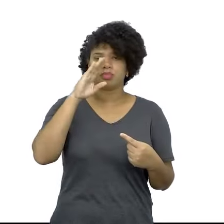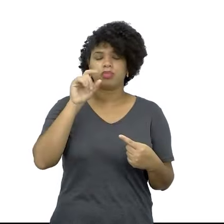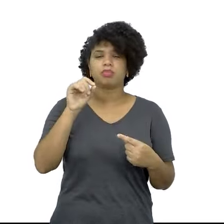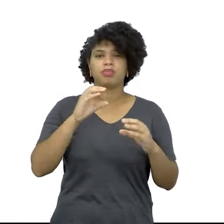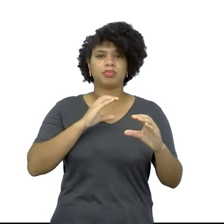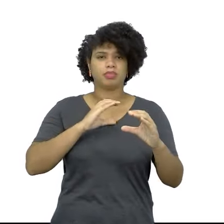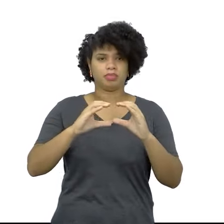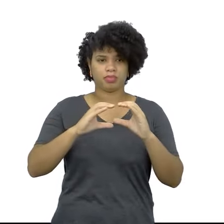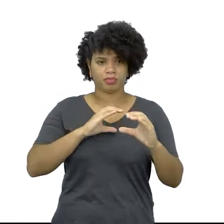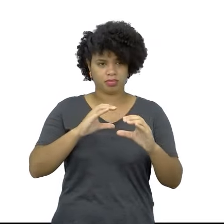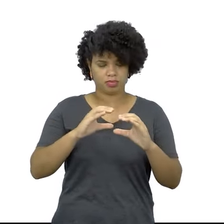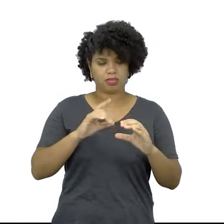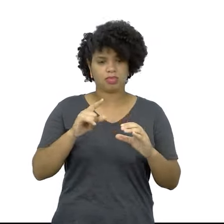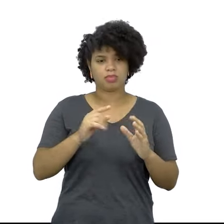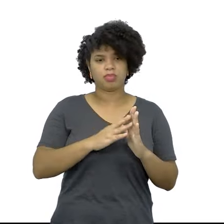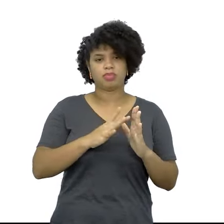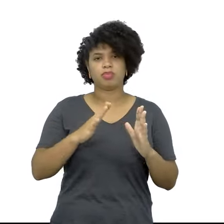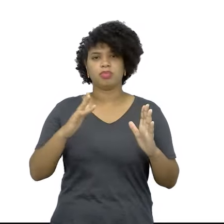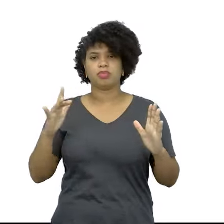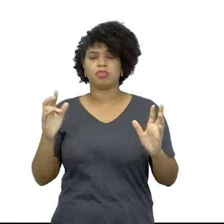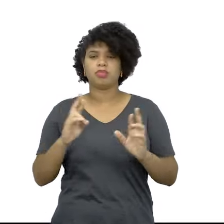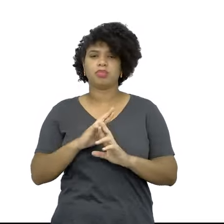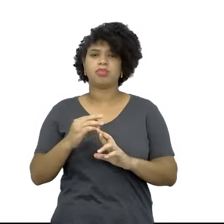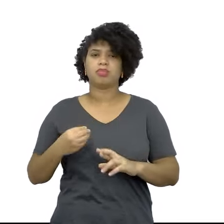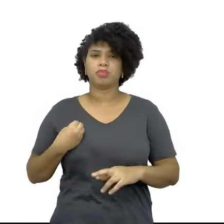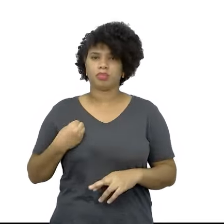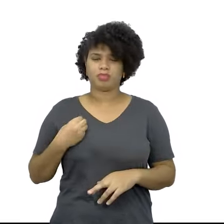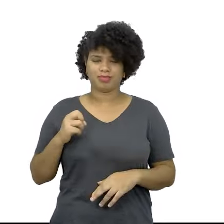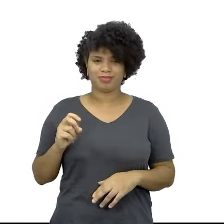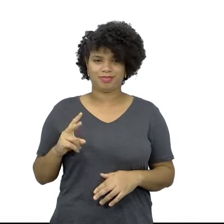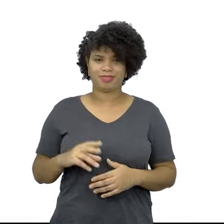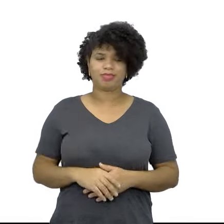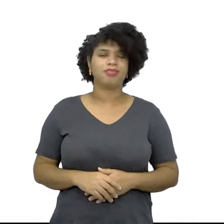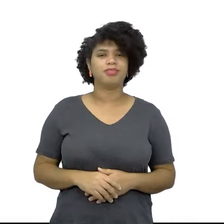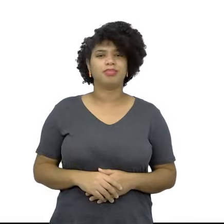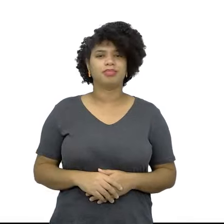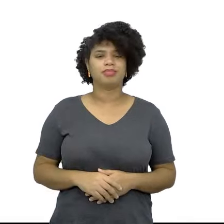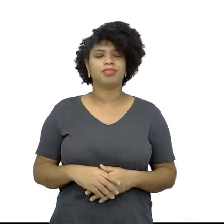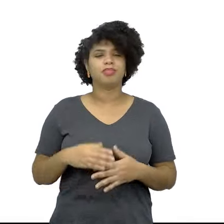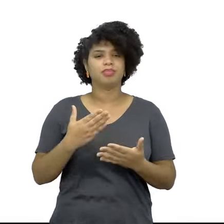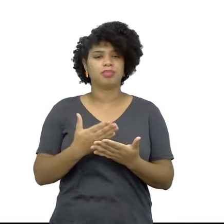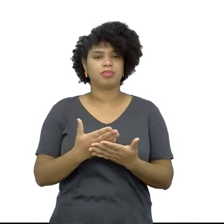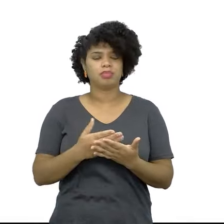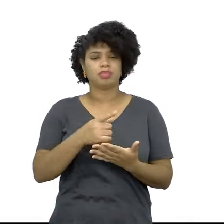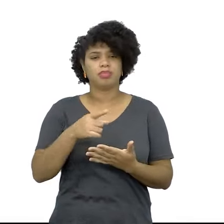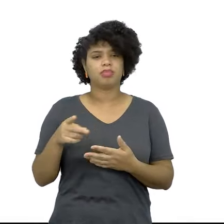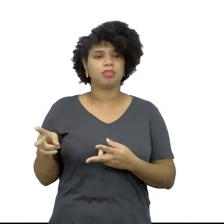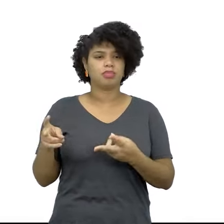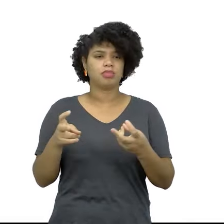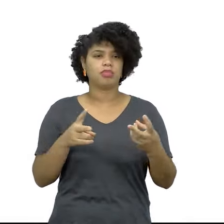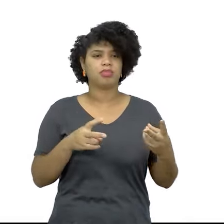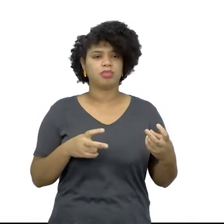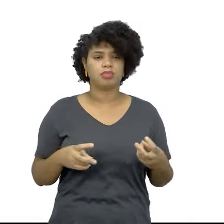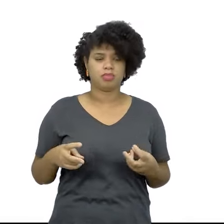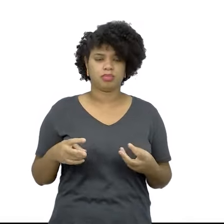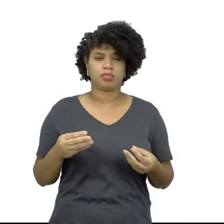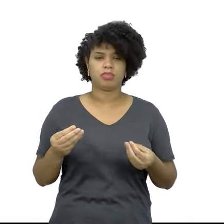comunicativo ao qual a sequência está atrelada, ok? E ao longo das aulas, né, vocês vão observar o